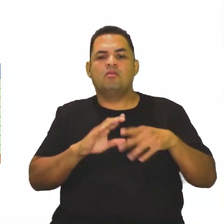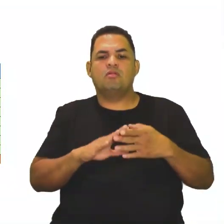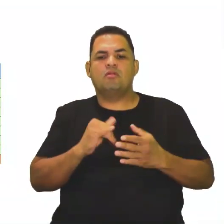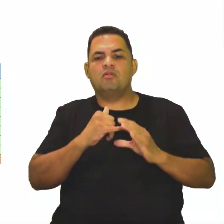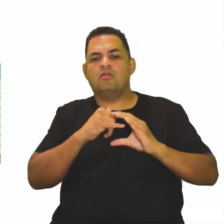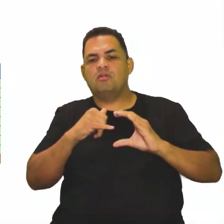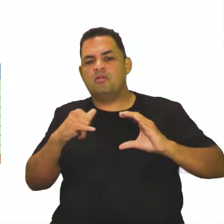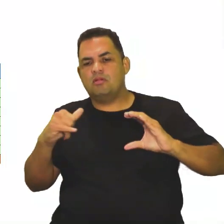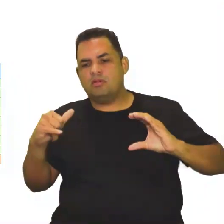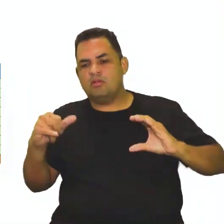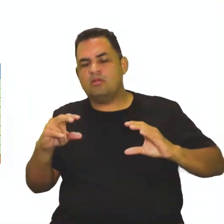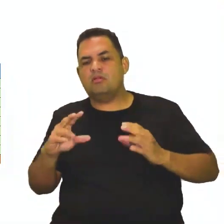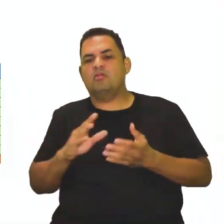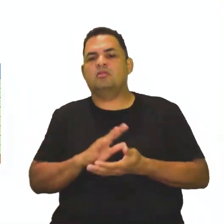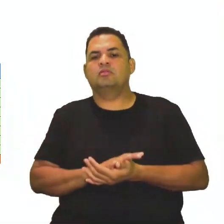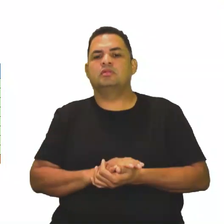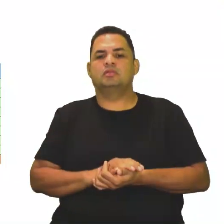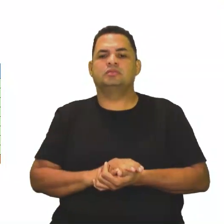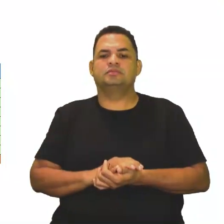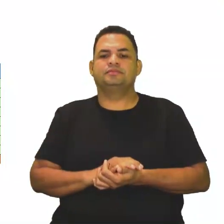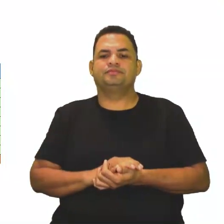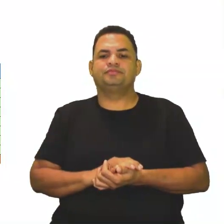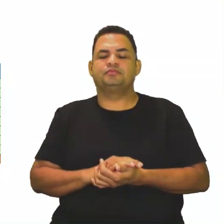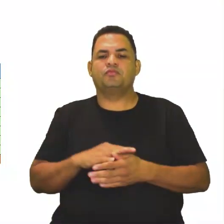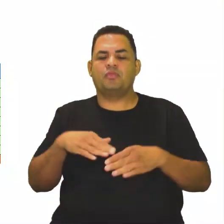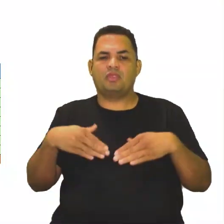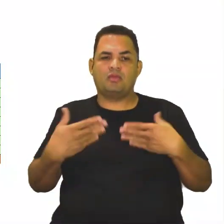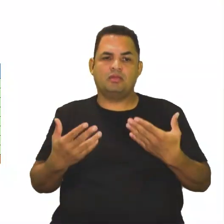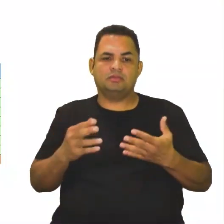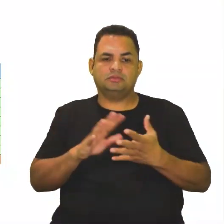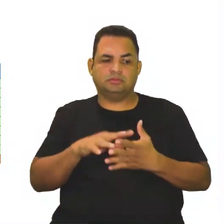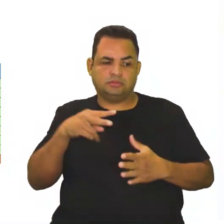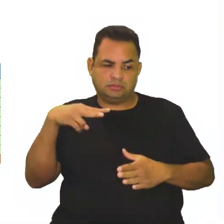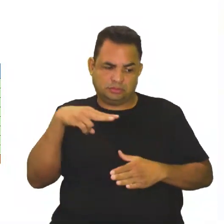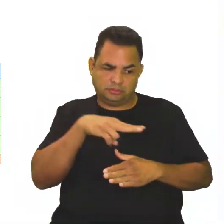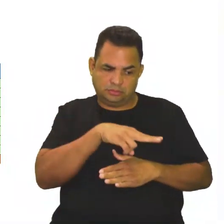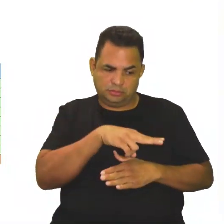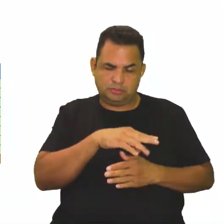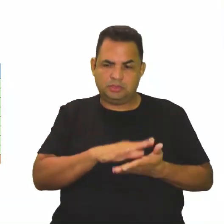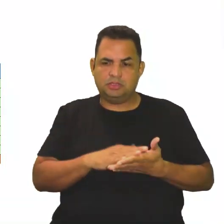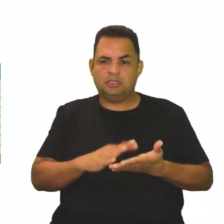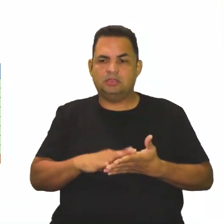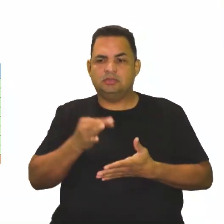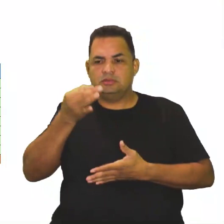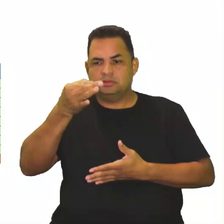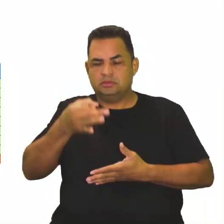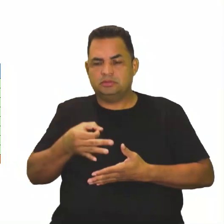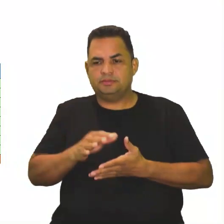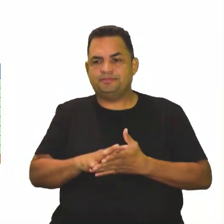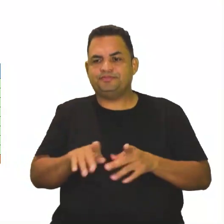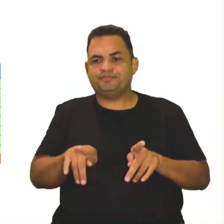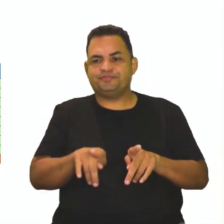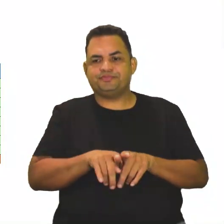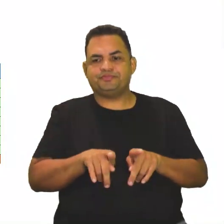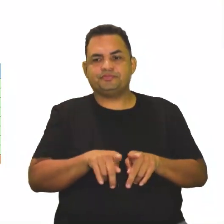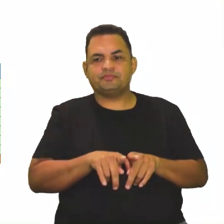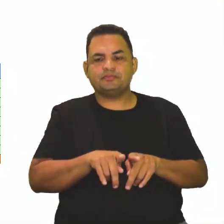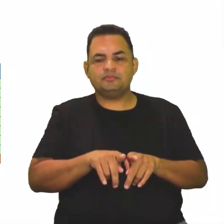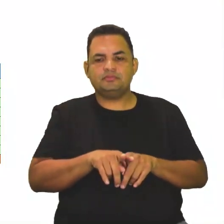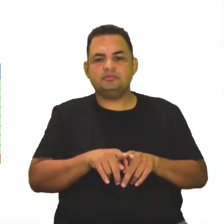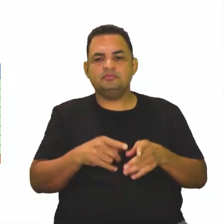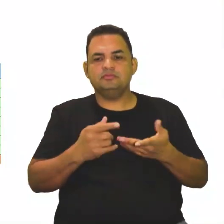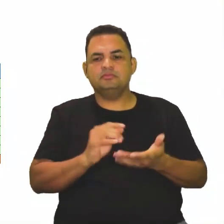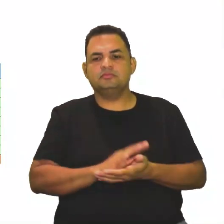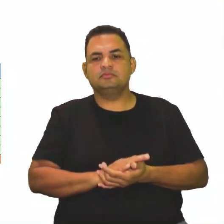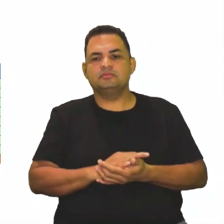que percorre esse equipamento quando ele é alimentado com a tensão correta, né? E também a potência